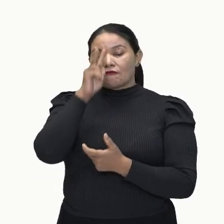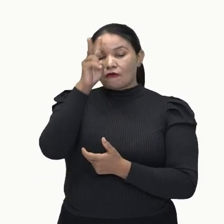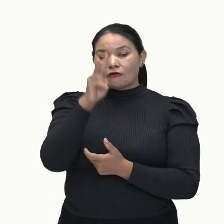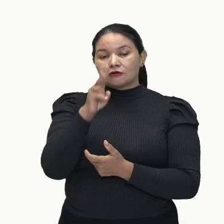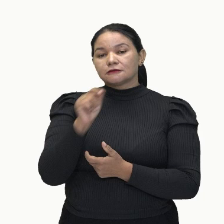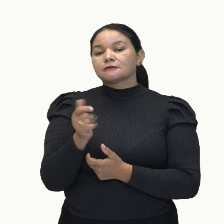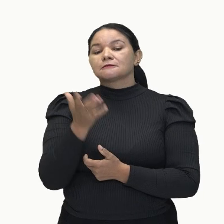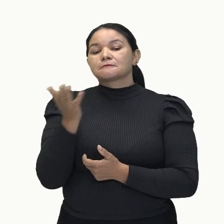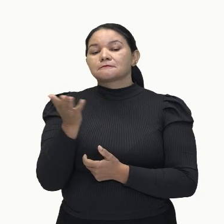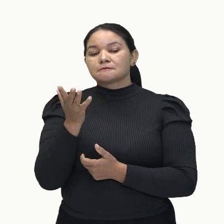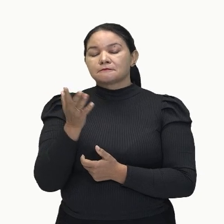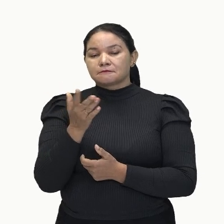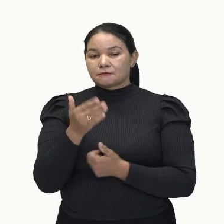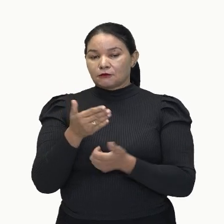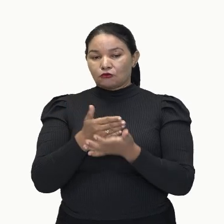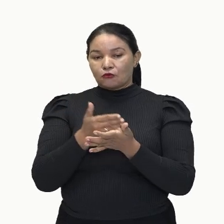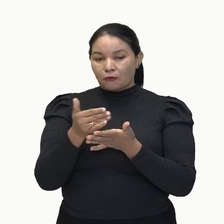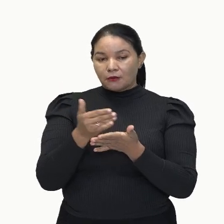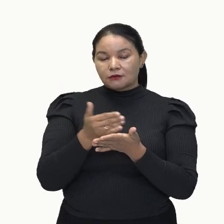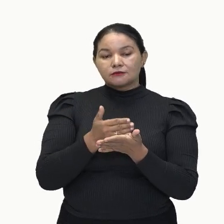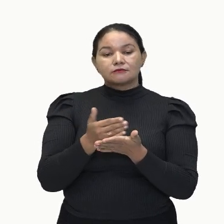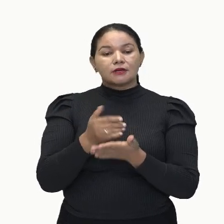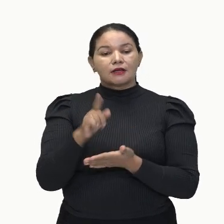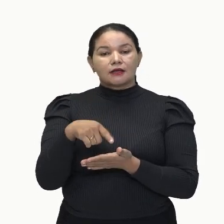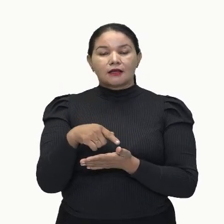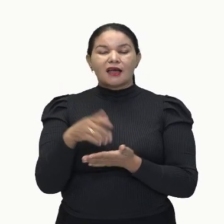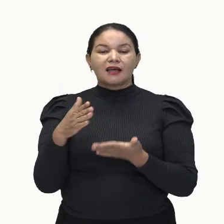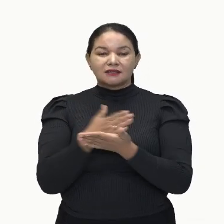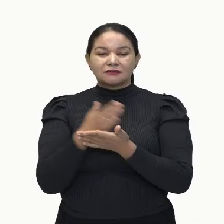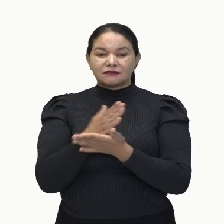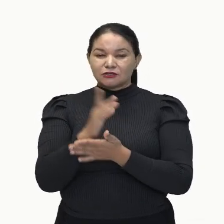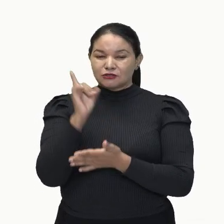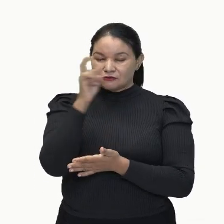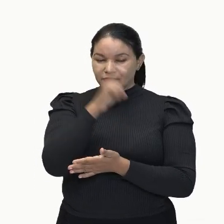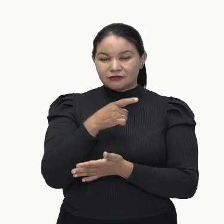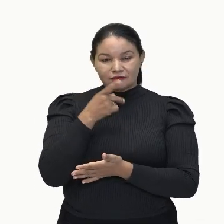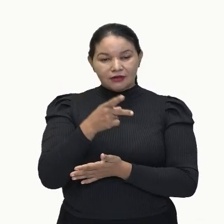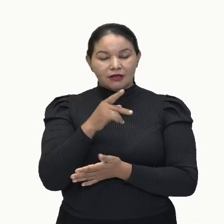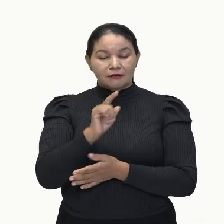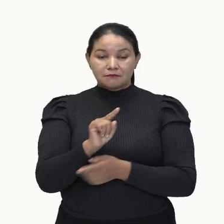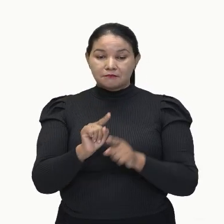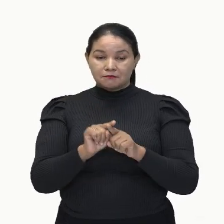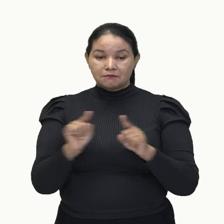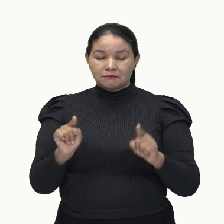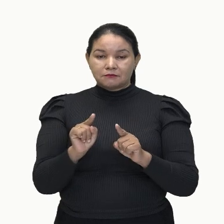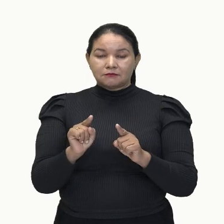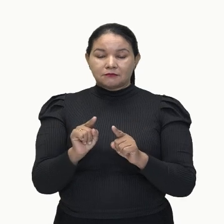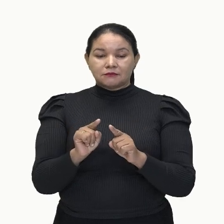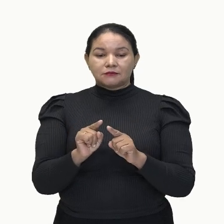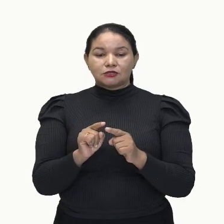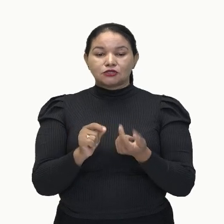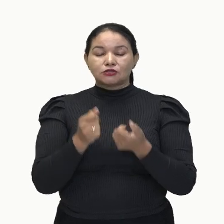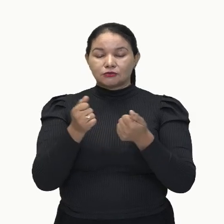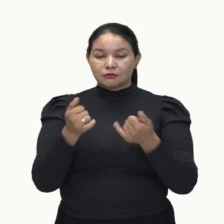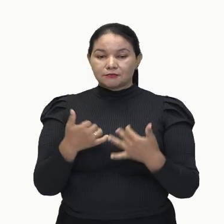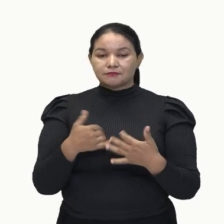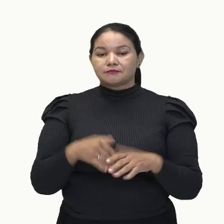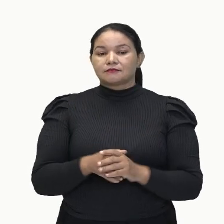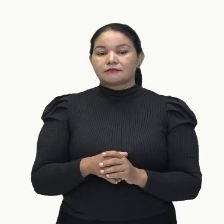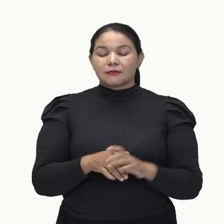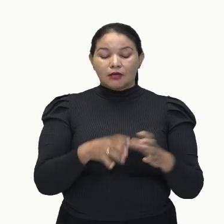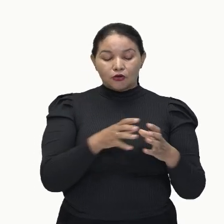assento ó bem desse lá às vezes é até difícil de falar né Há dois duas categorias de palavras sobre esdrújula hoje eu